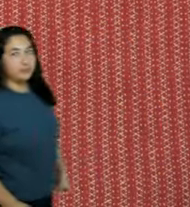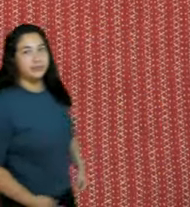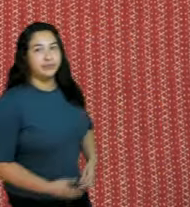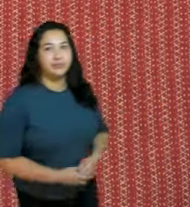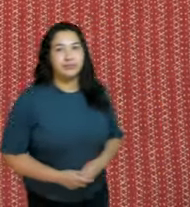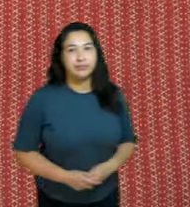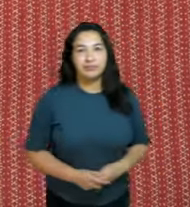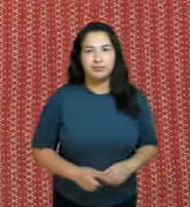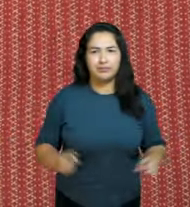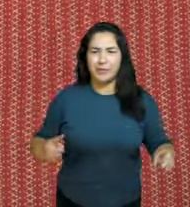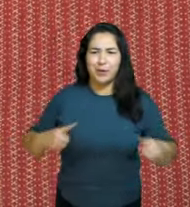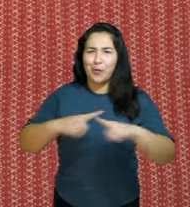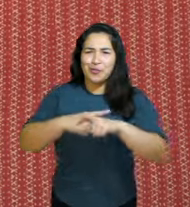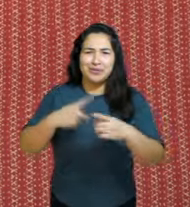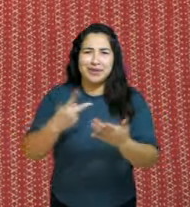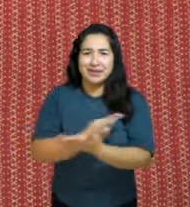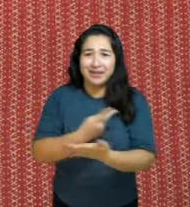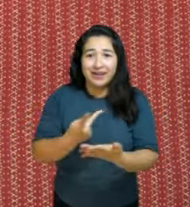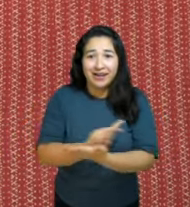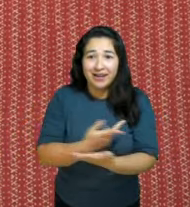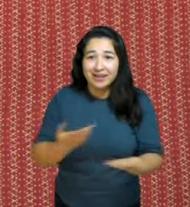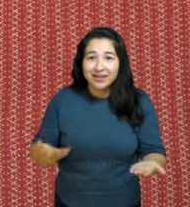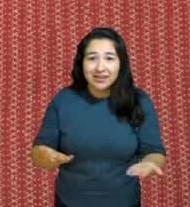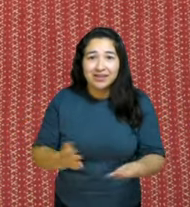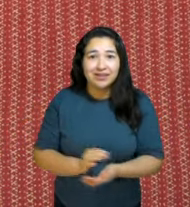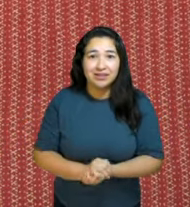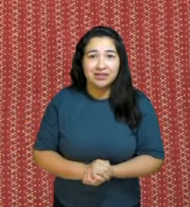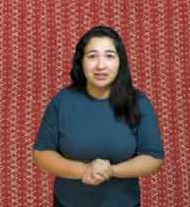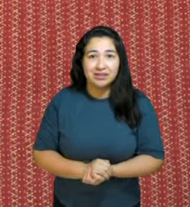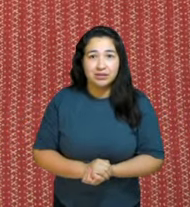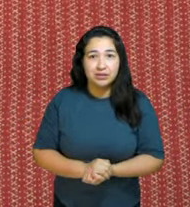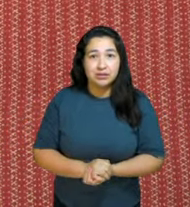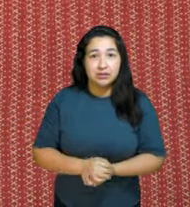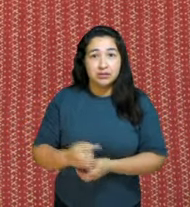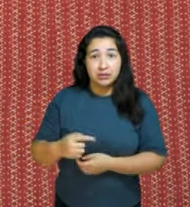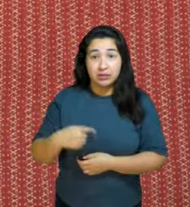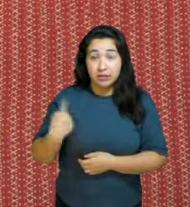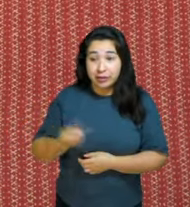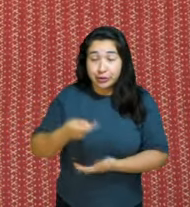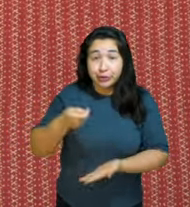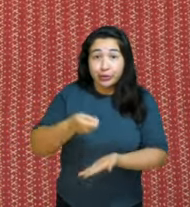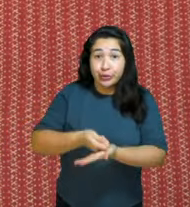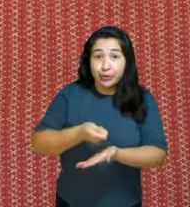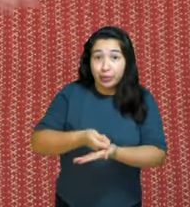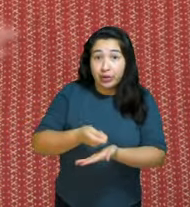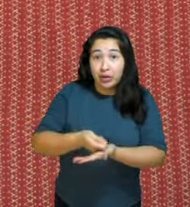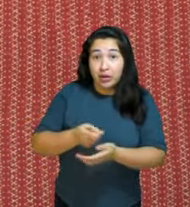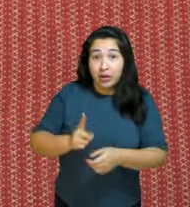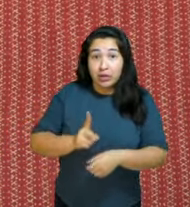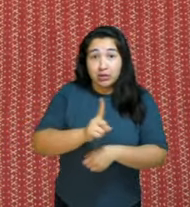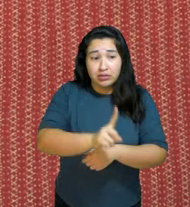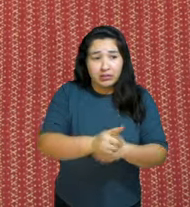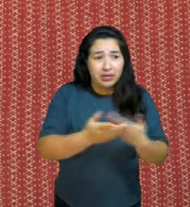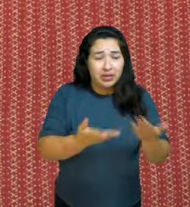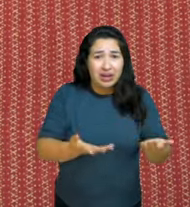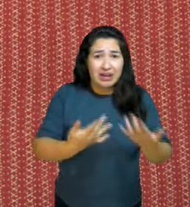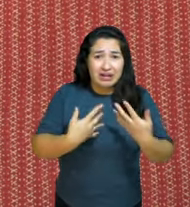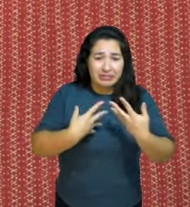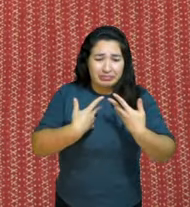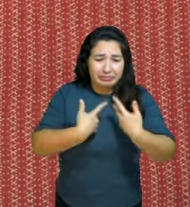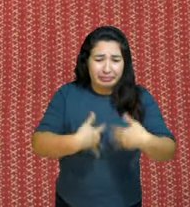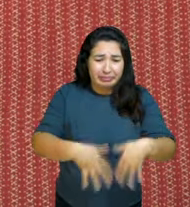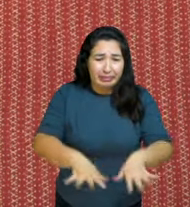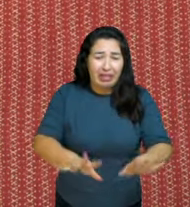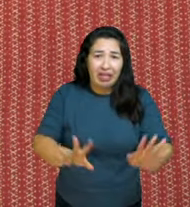Tá ao contrário, está errado. E a gente foi jogado aí as traças. Né? A